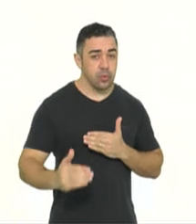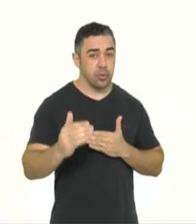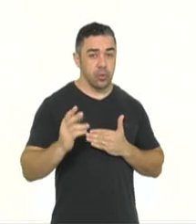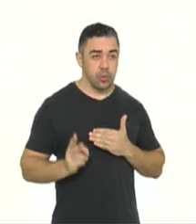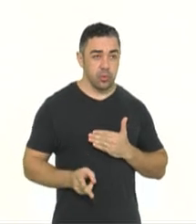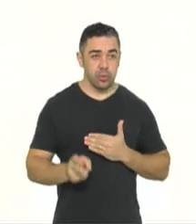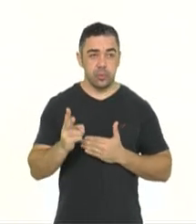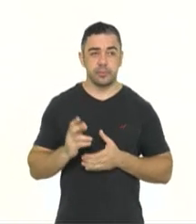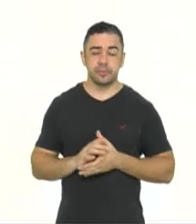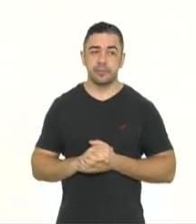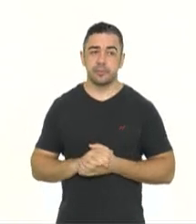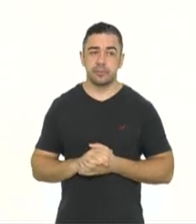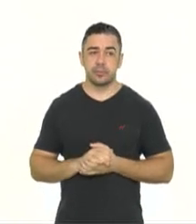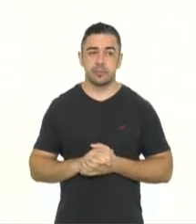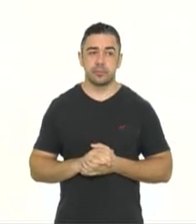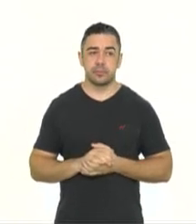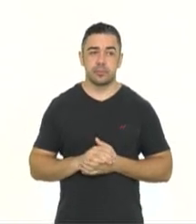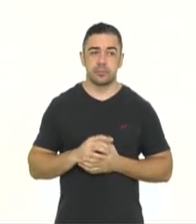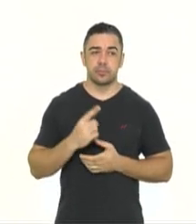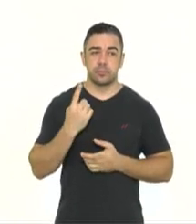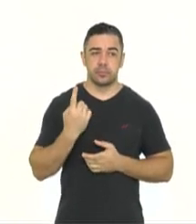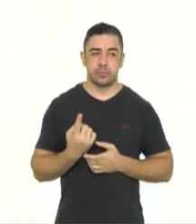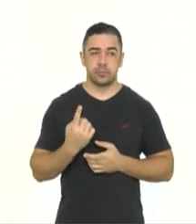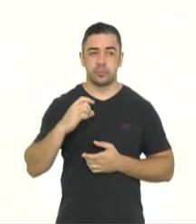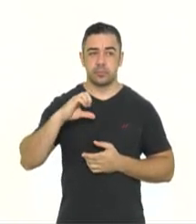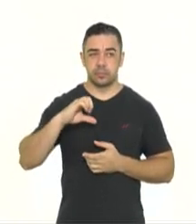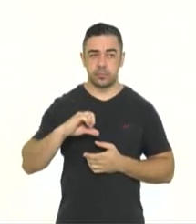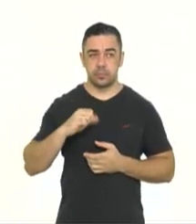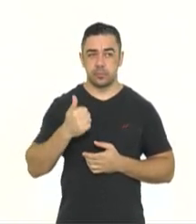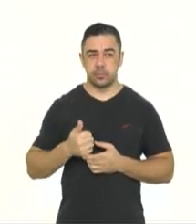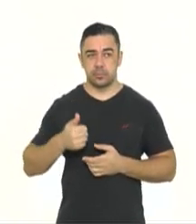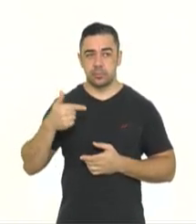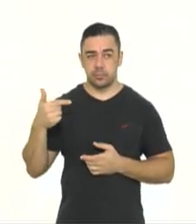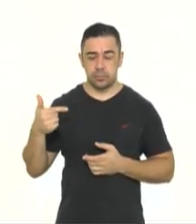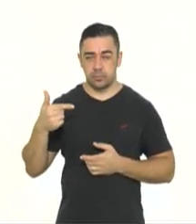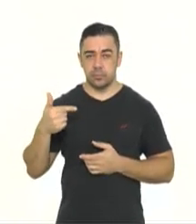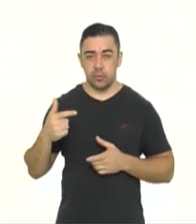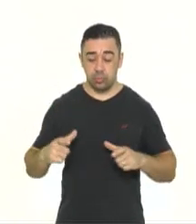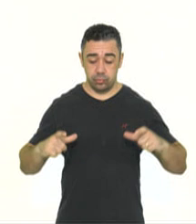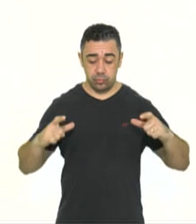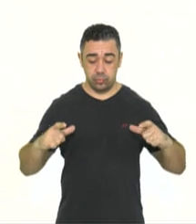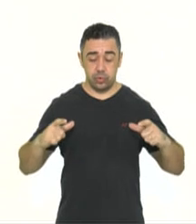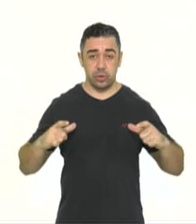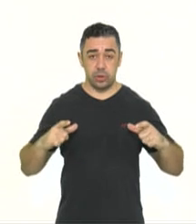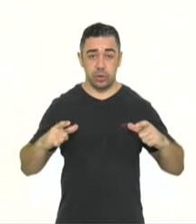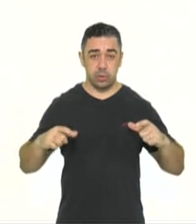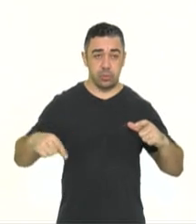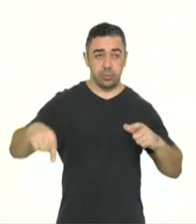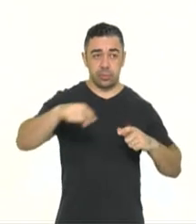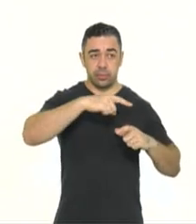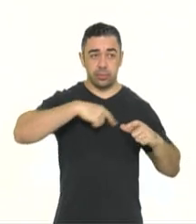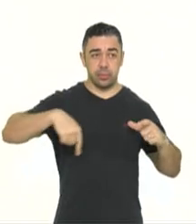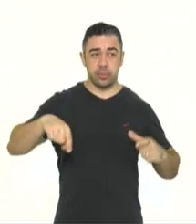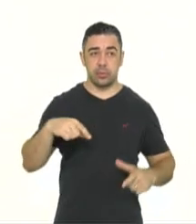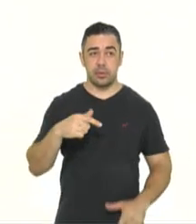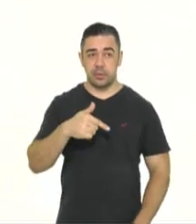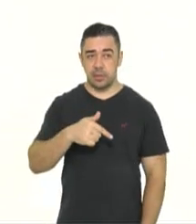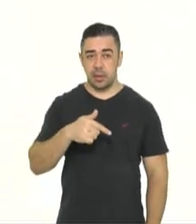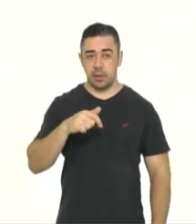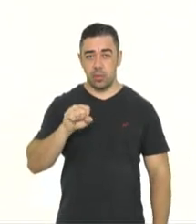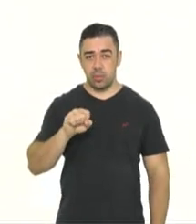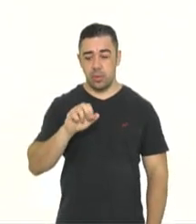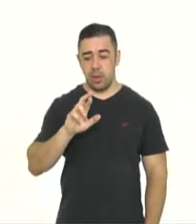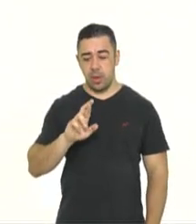continuar, então. Depois, ali em 1912, surgiu o disco de 78 RPM. É